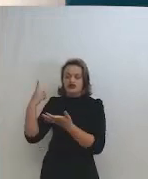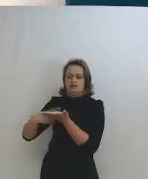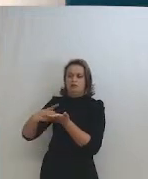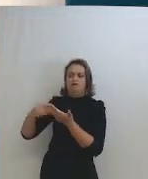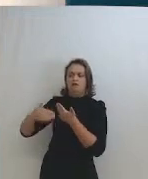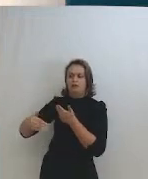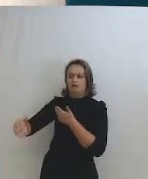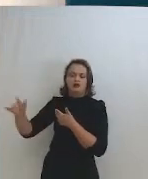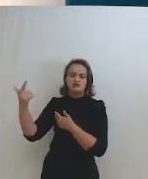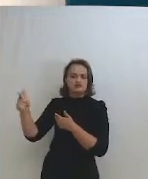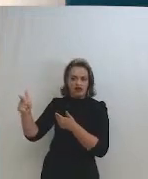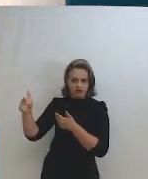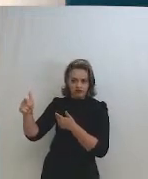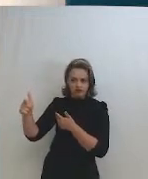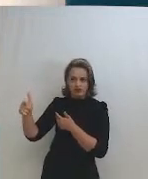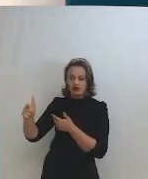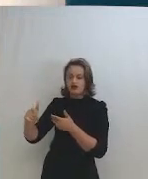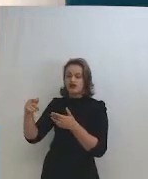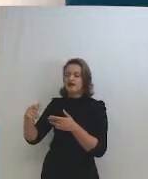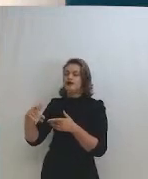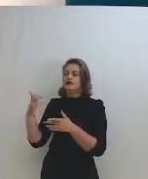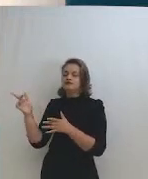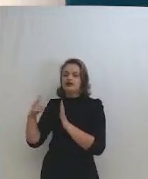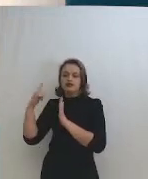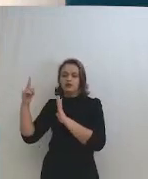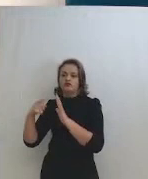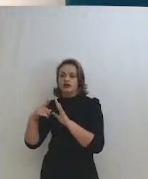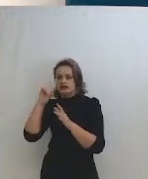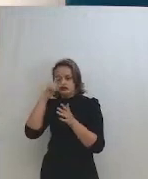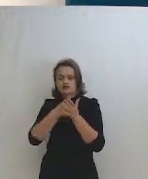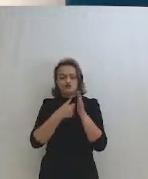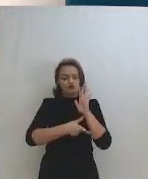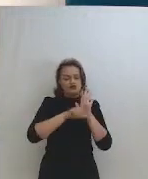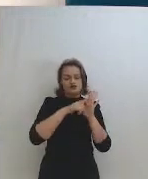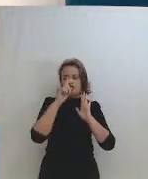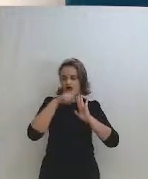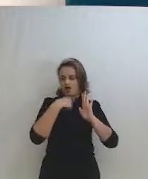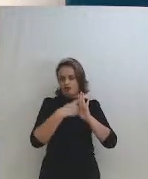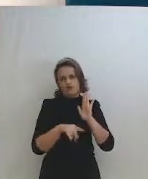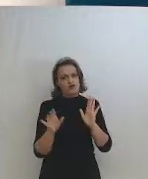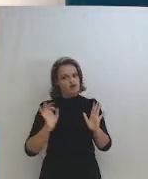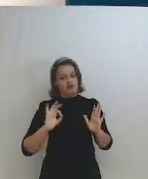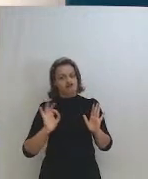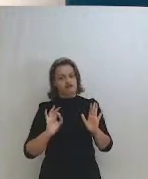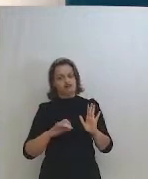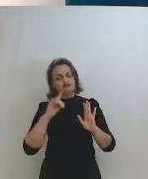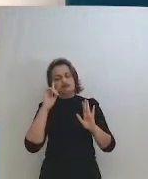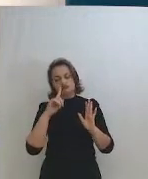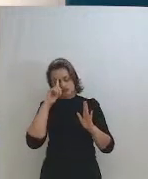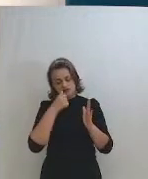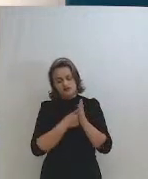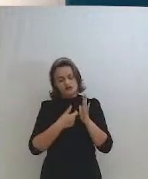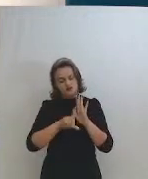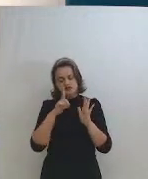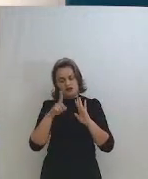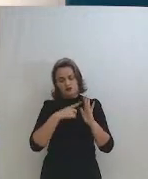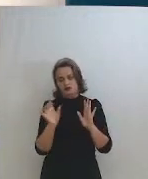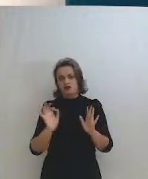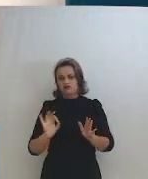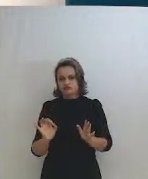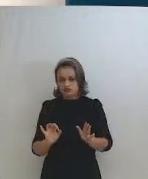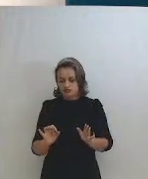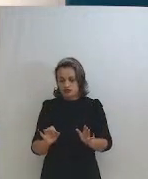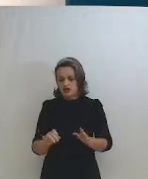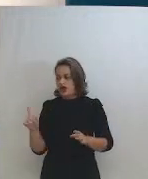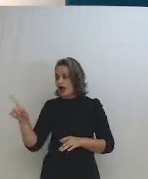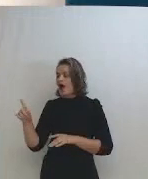prazo, não se anula as decisões e nem se faz a liberação do paciente, salvo se